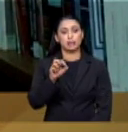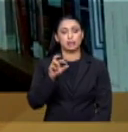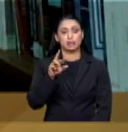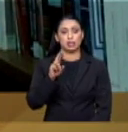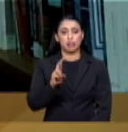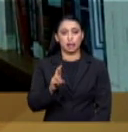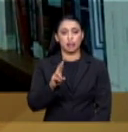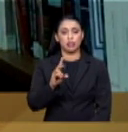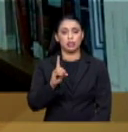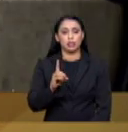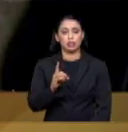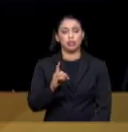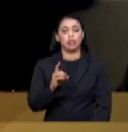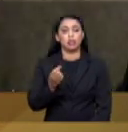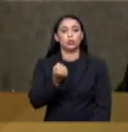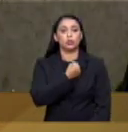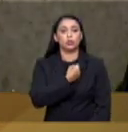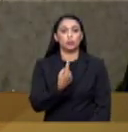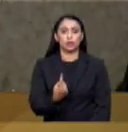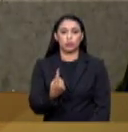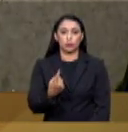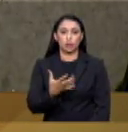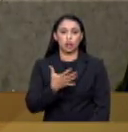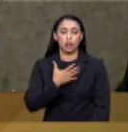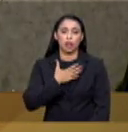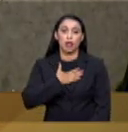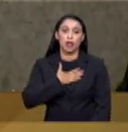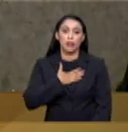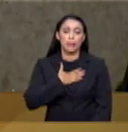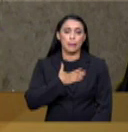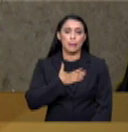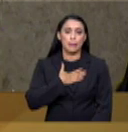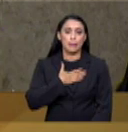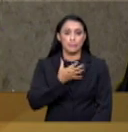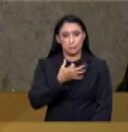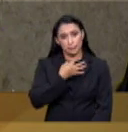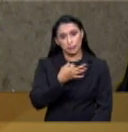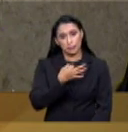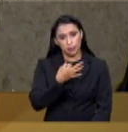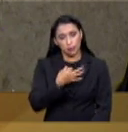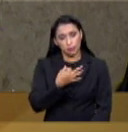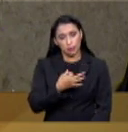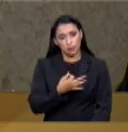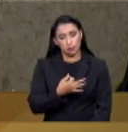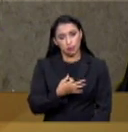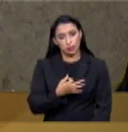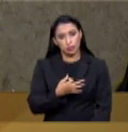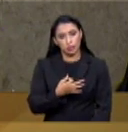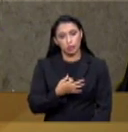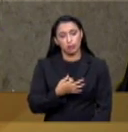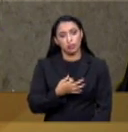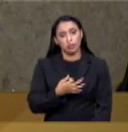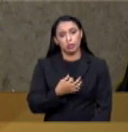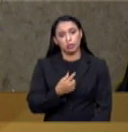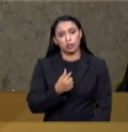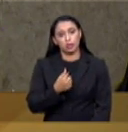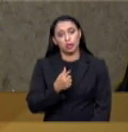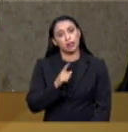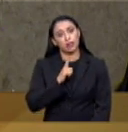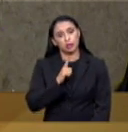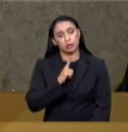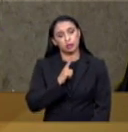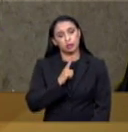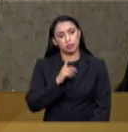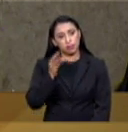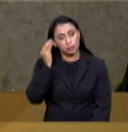número 1. Eu vou ouvir o relator já manifestando meu intento de que seja apego, mérito. Apego a princípio.